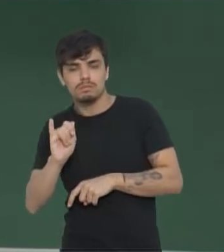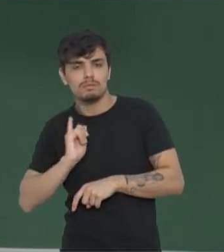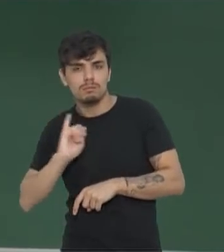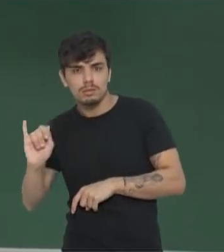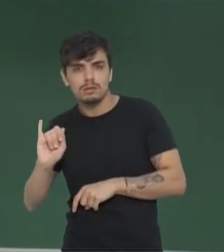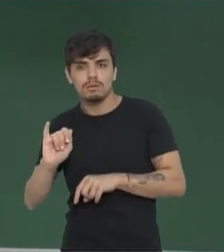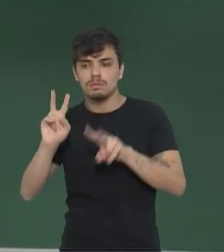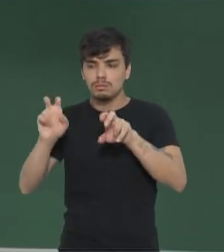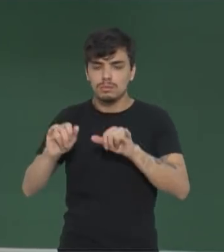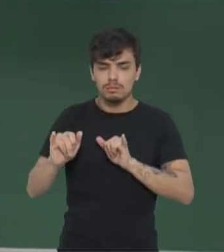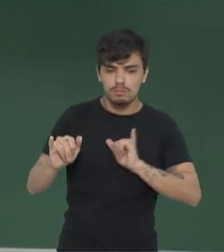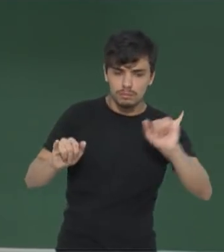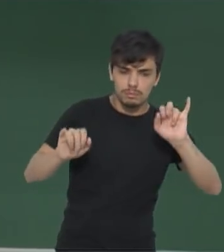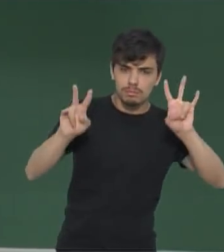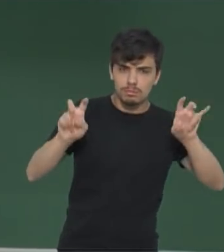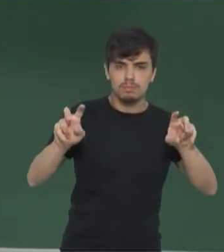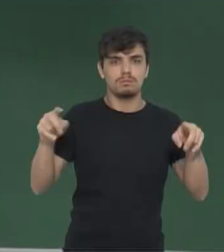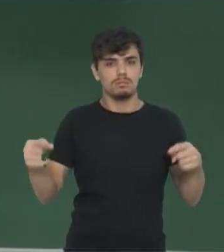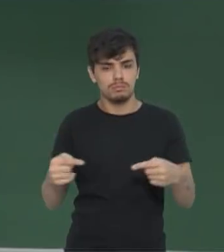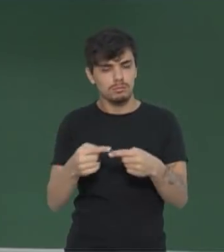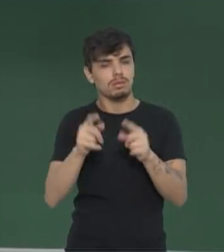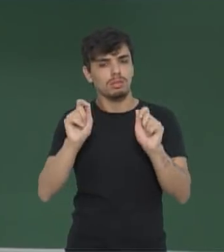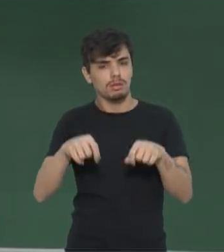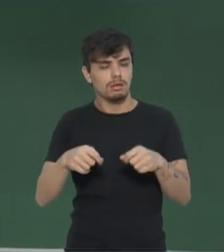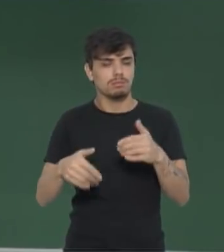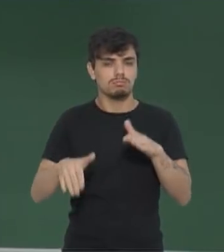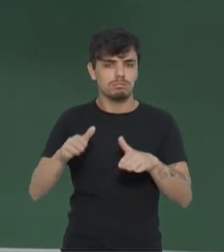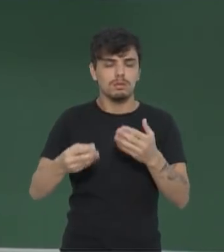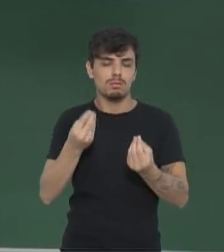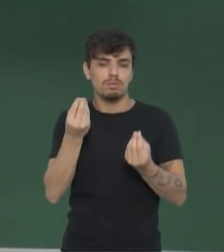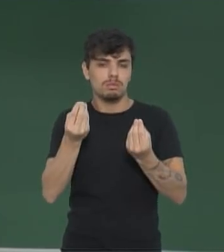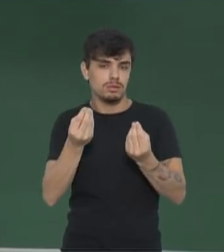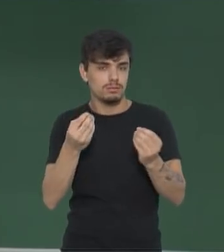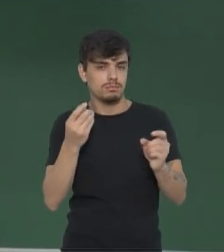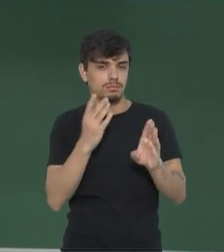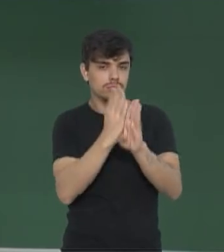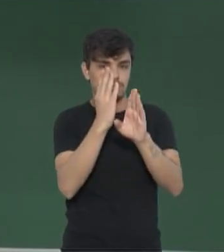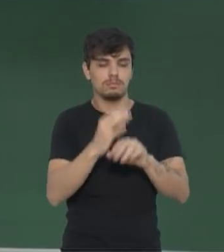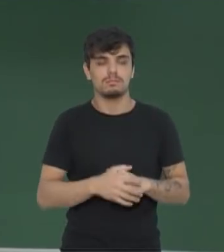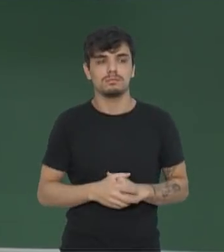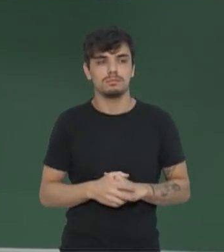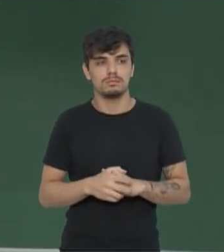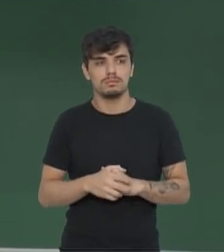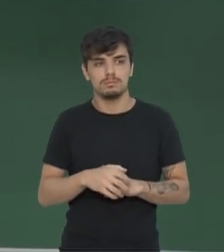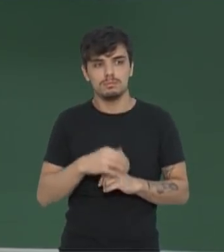uma questão de nós confrontarmos as fontes históricas, da onde que nós tiramos essa história, né?